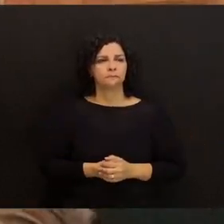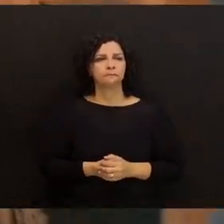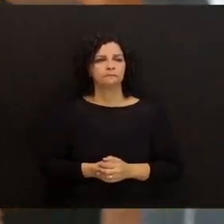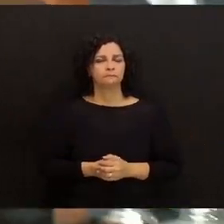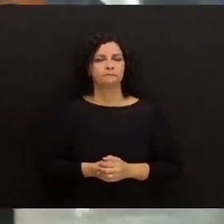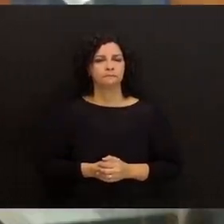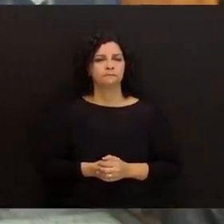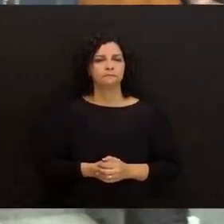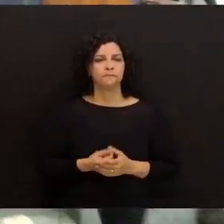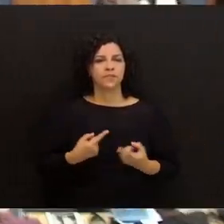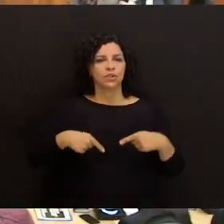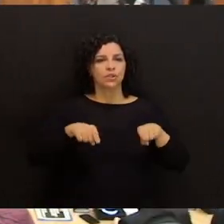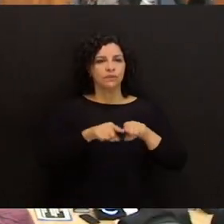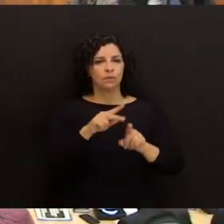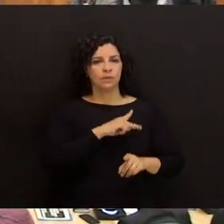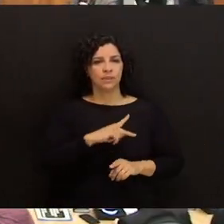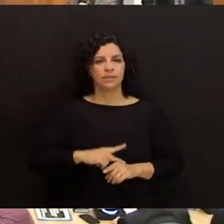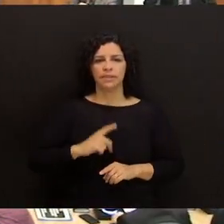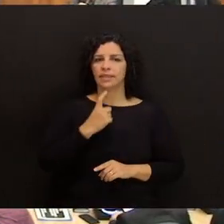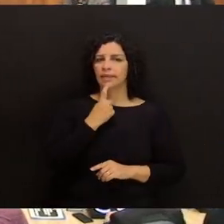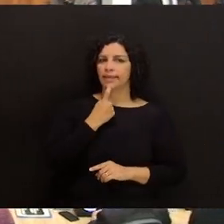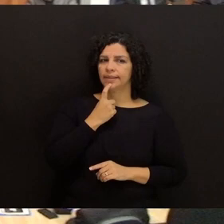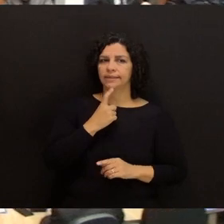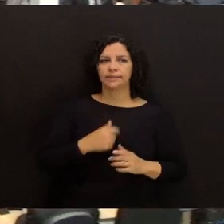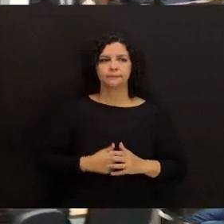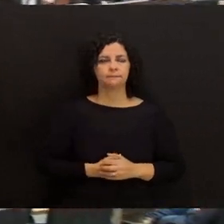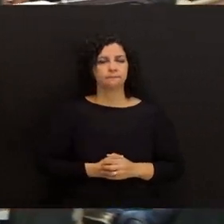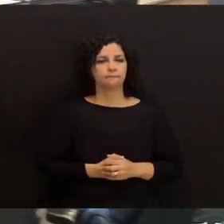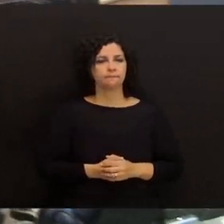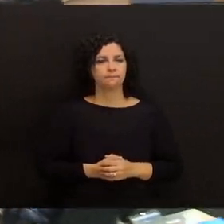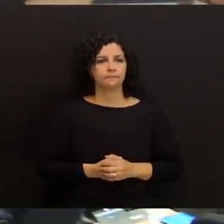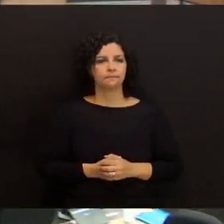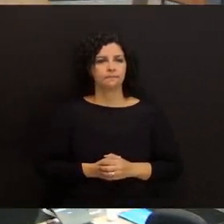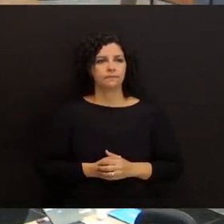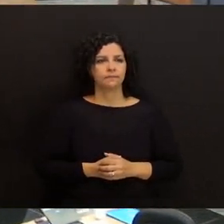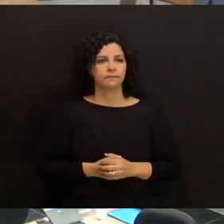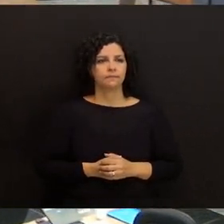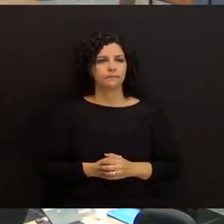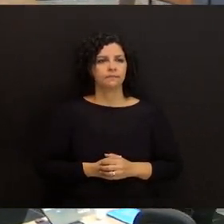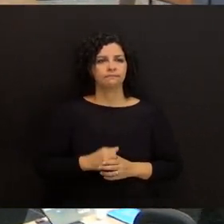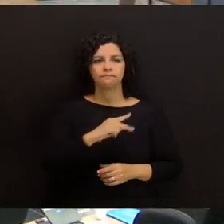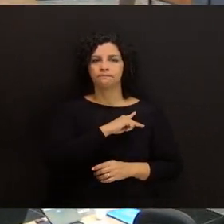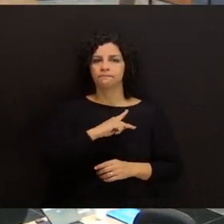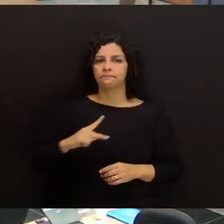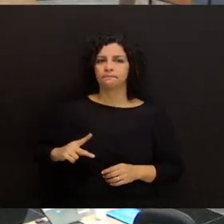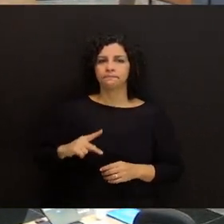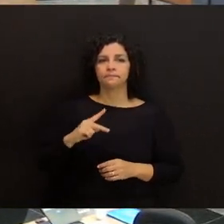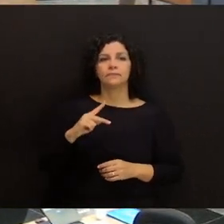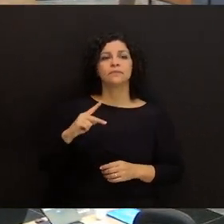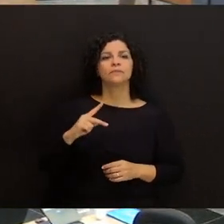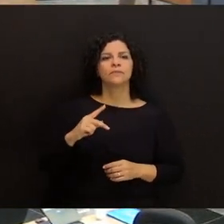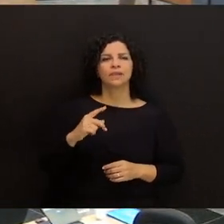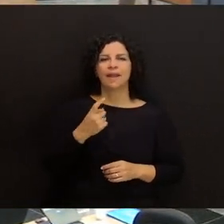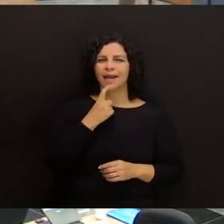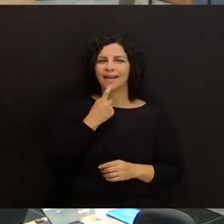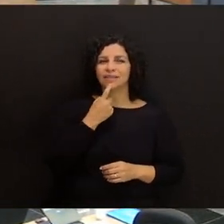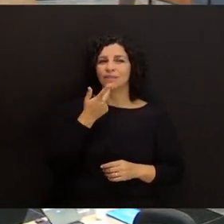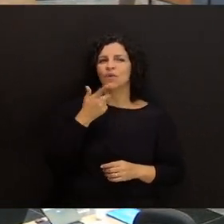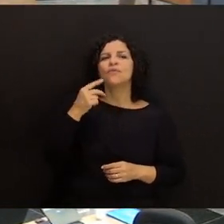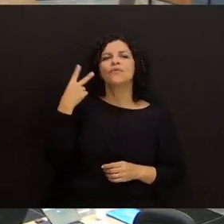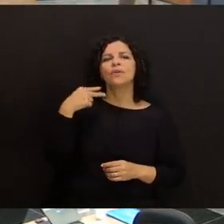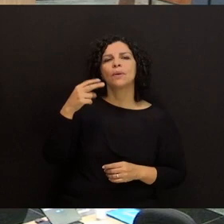retorna a palavra Presidente Alex Siqueira com a palavra Vereador delegado Michel